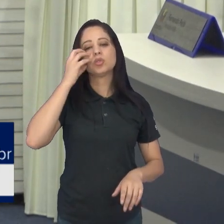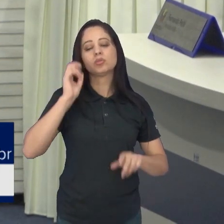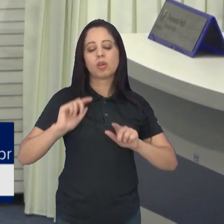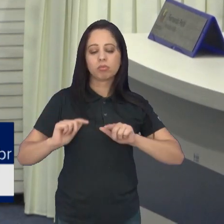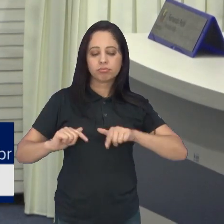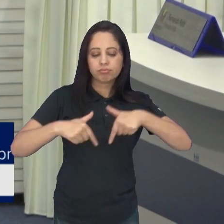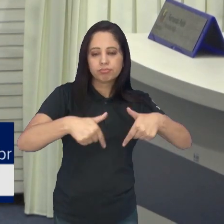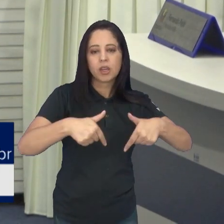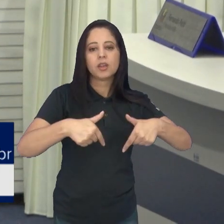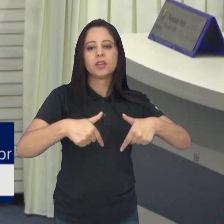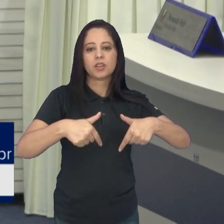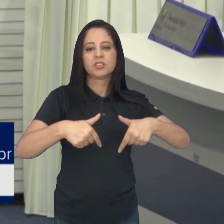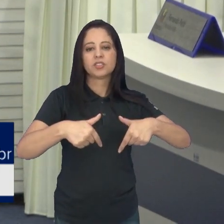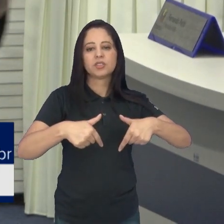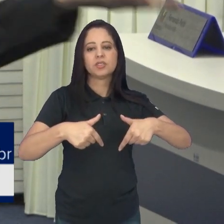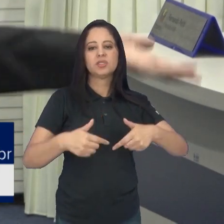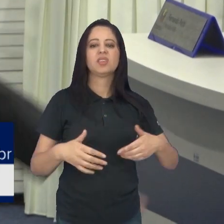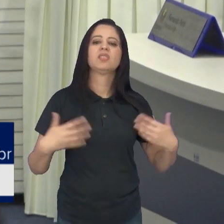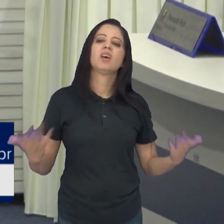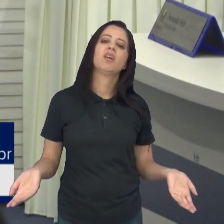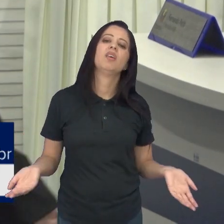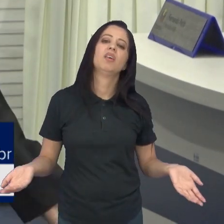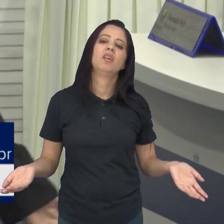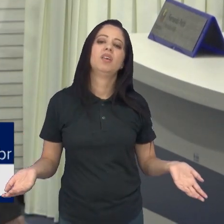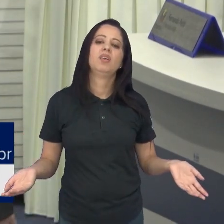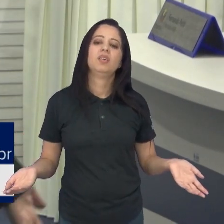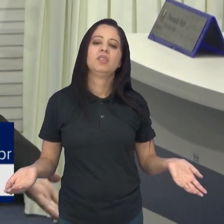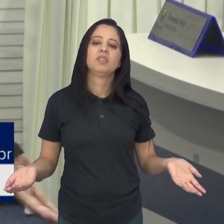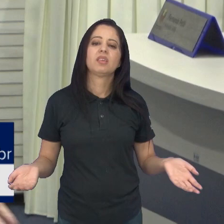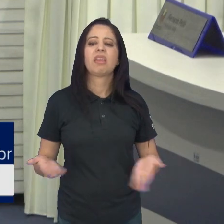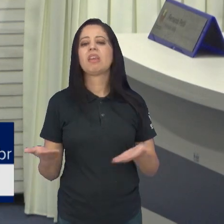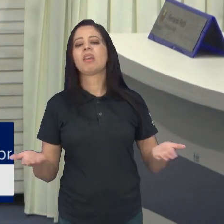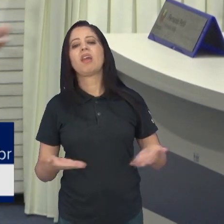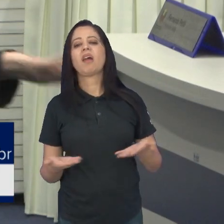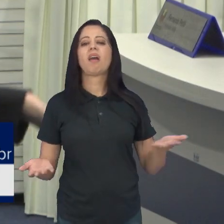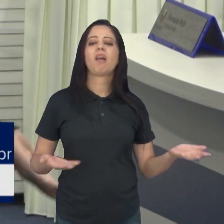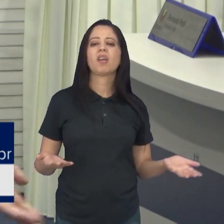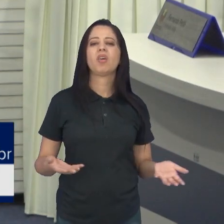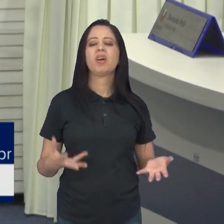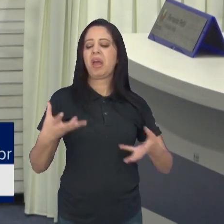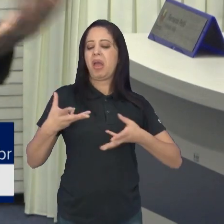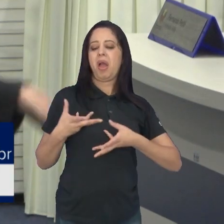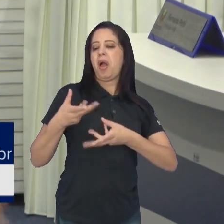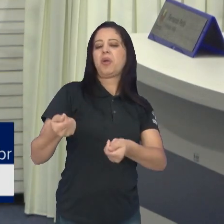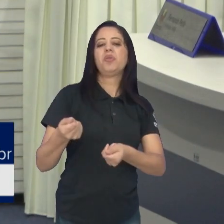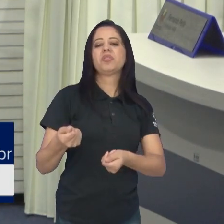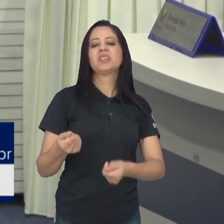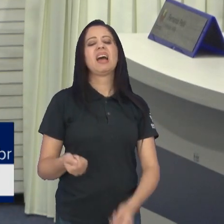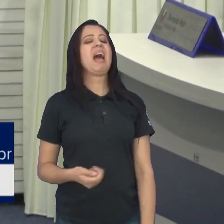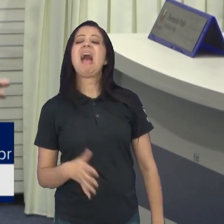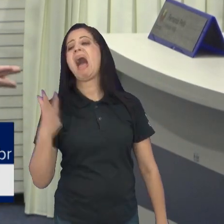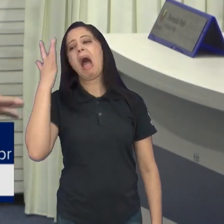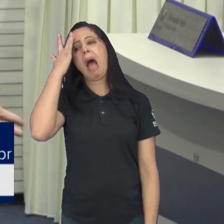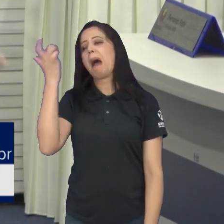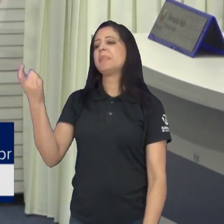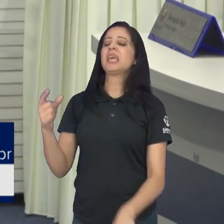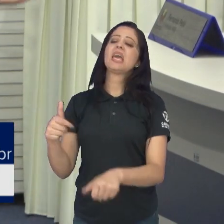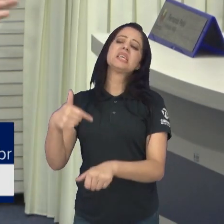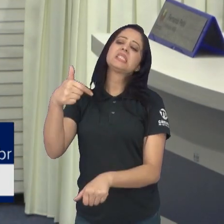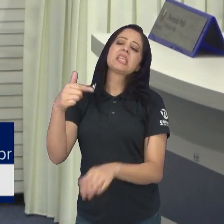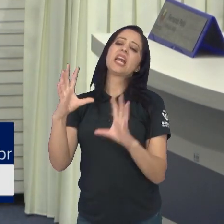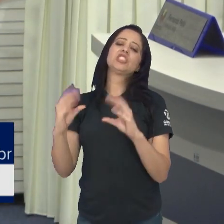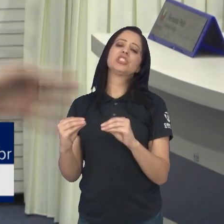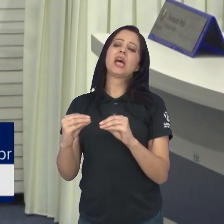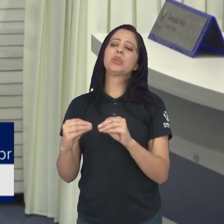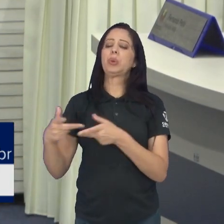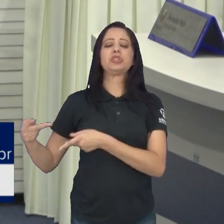Fabião foi a reboque depois, e fazer um convite assim, passar amanhã às 19 horas, amanhã nós